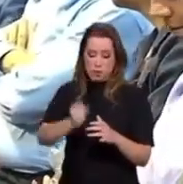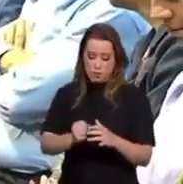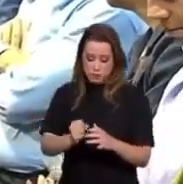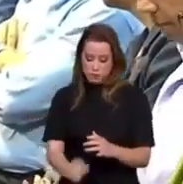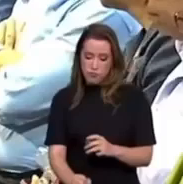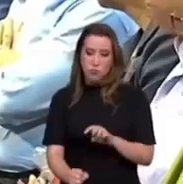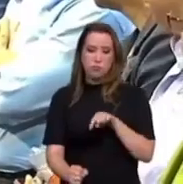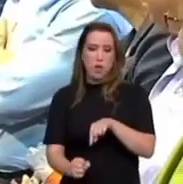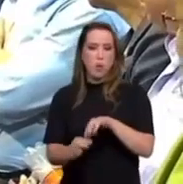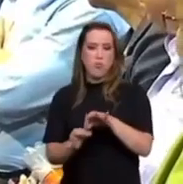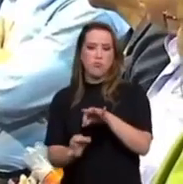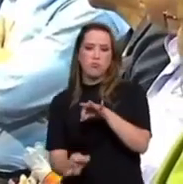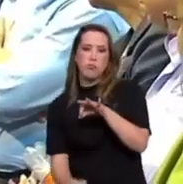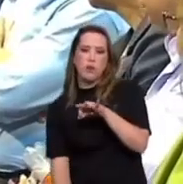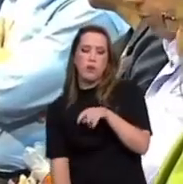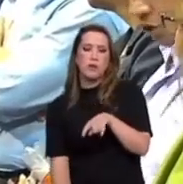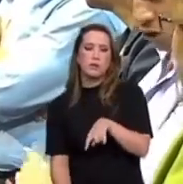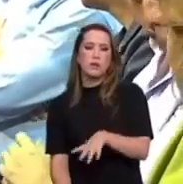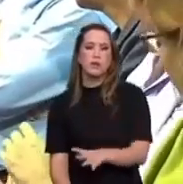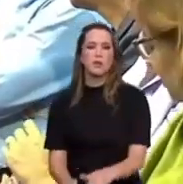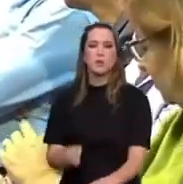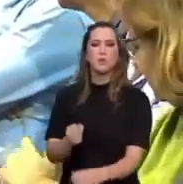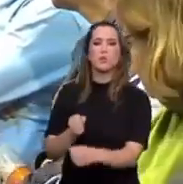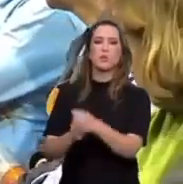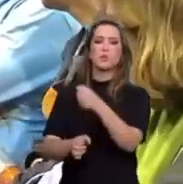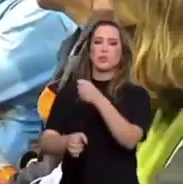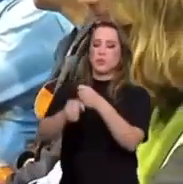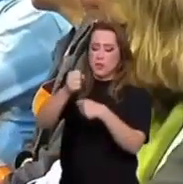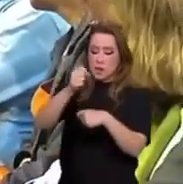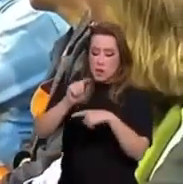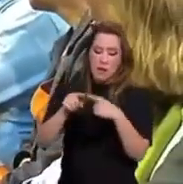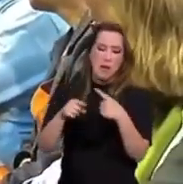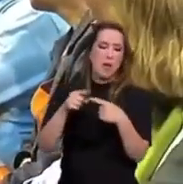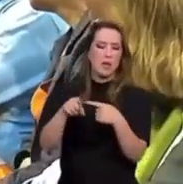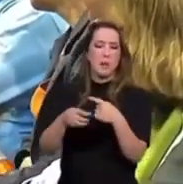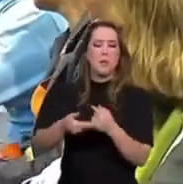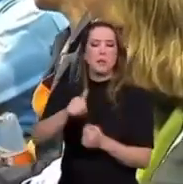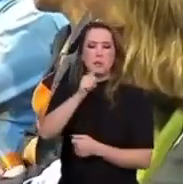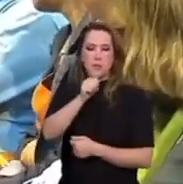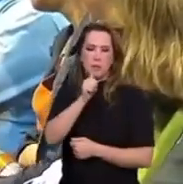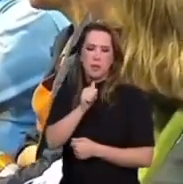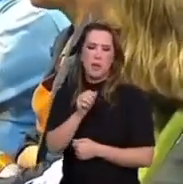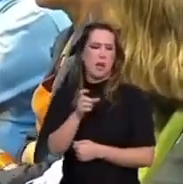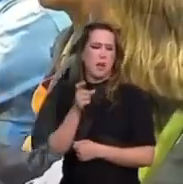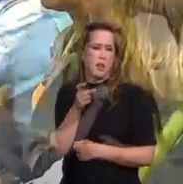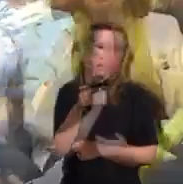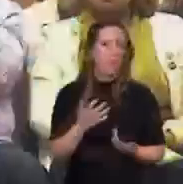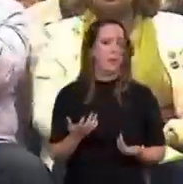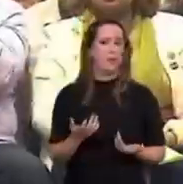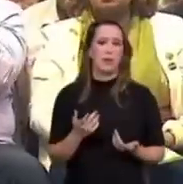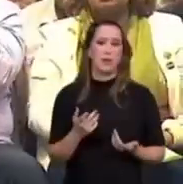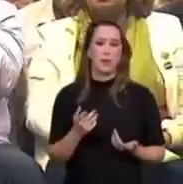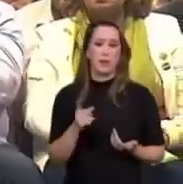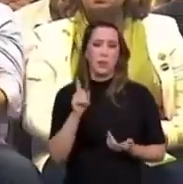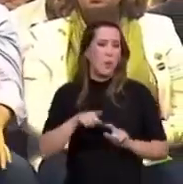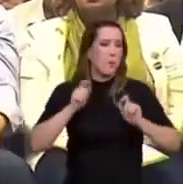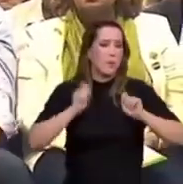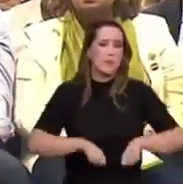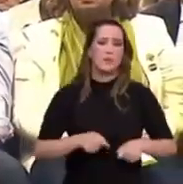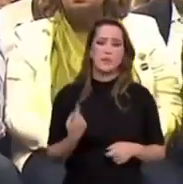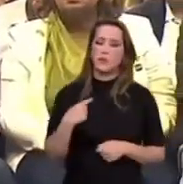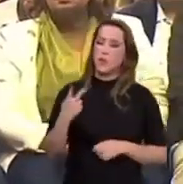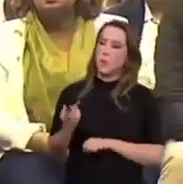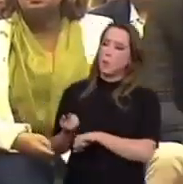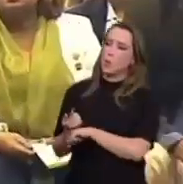tomava a cerveja. Ela não estava gelada, era meia boca a cerveja, mas era o que a gente tinha. Eu